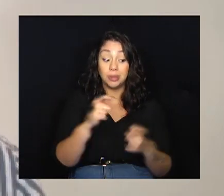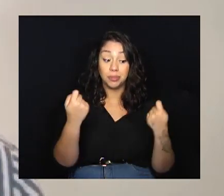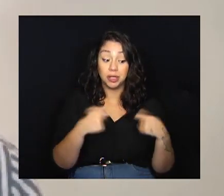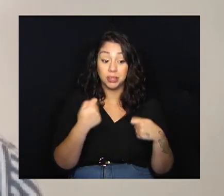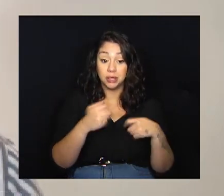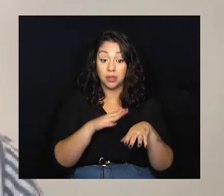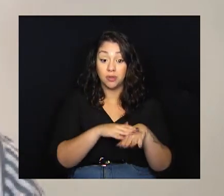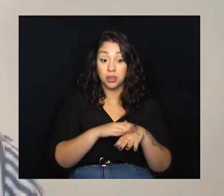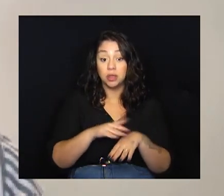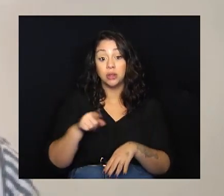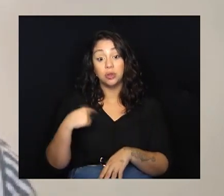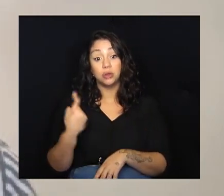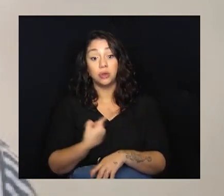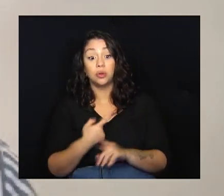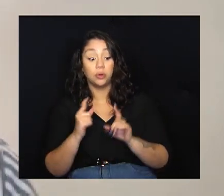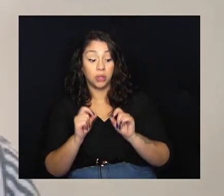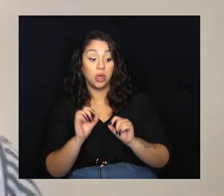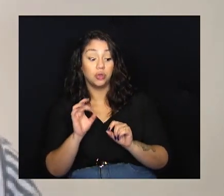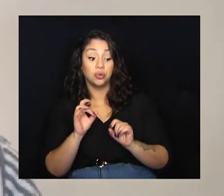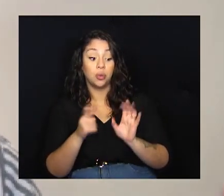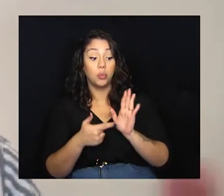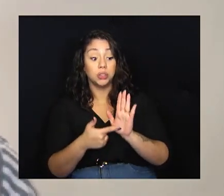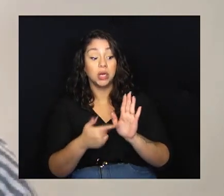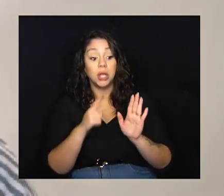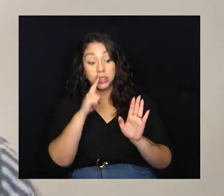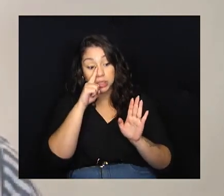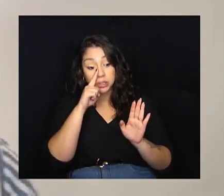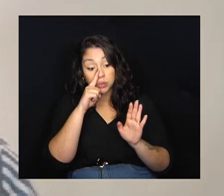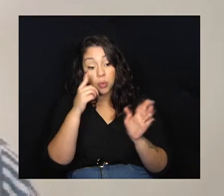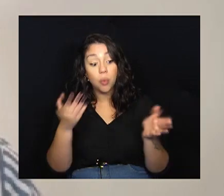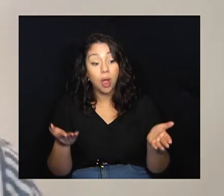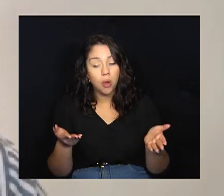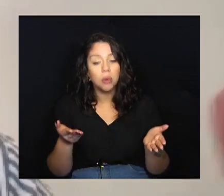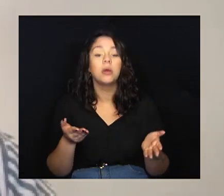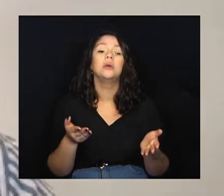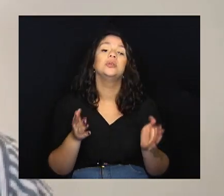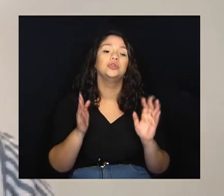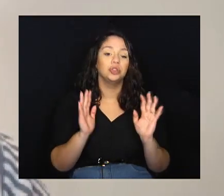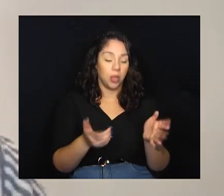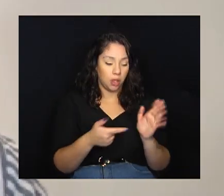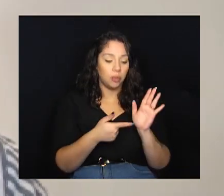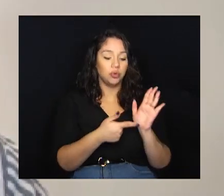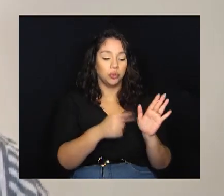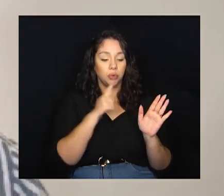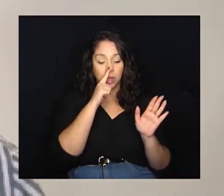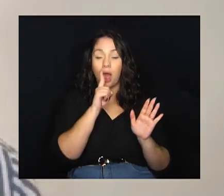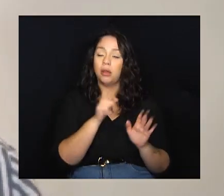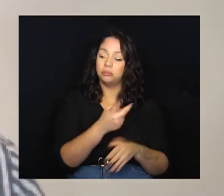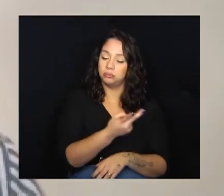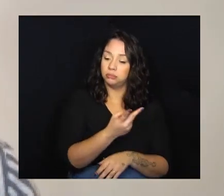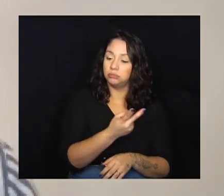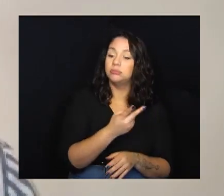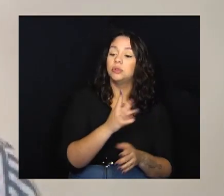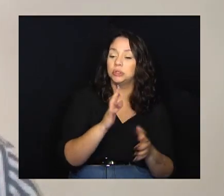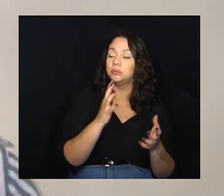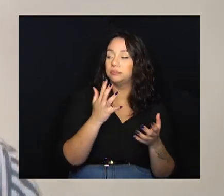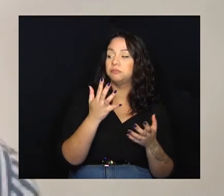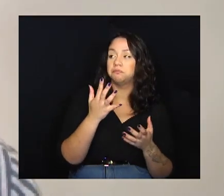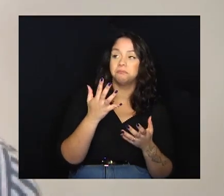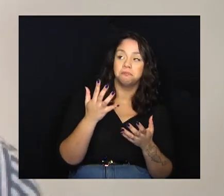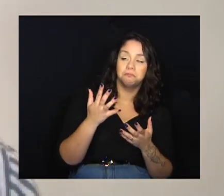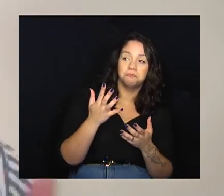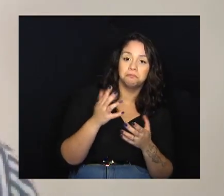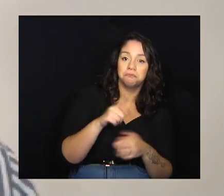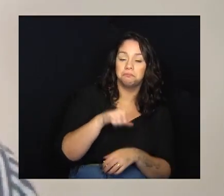nós estamos ali para ex riscos e aí A partir dessa exposição dos riscos o casal toma decisão porque às vezes